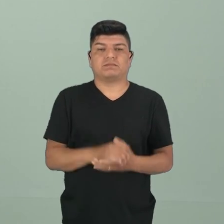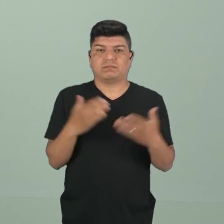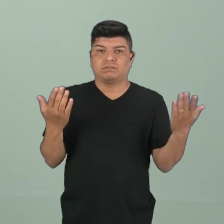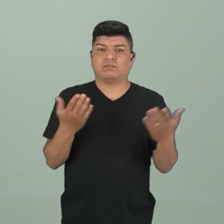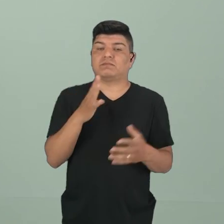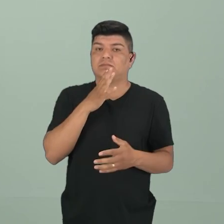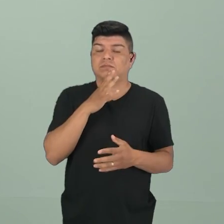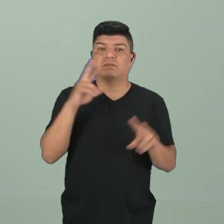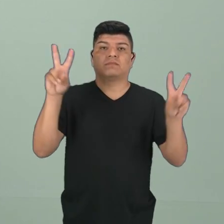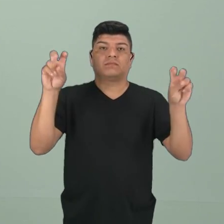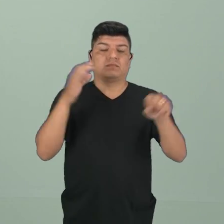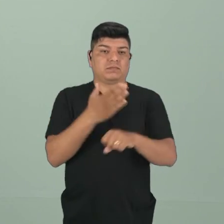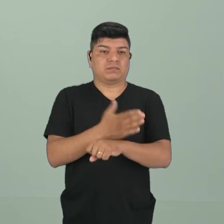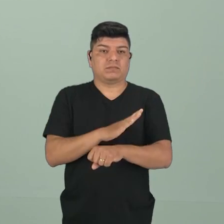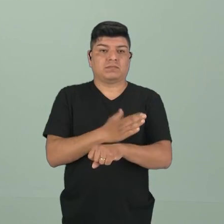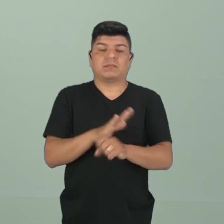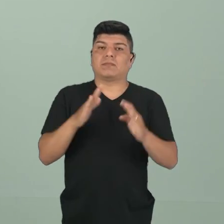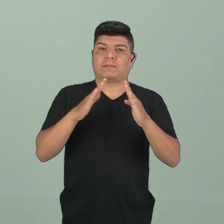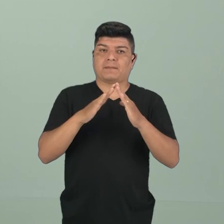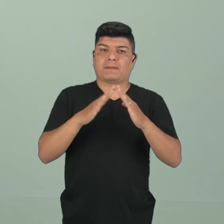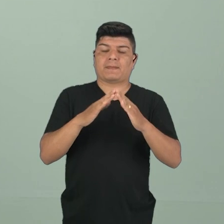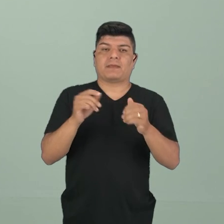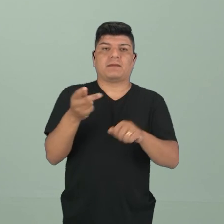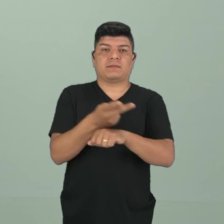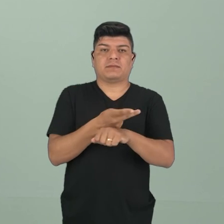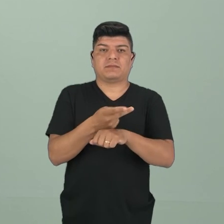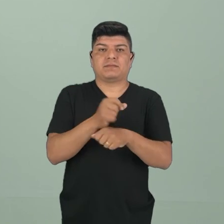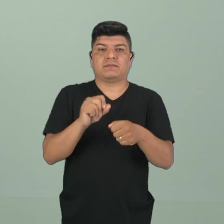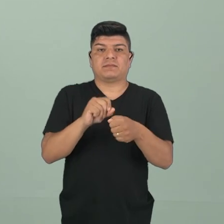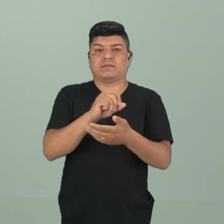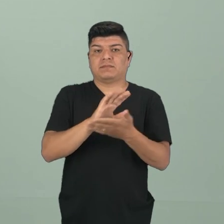tema, treine em sua casa, procure realizar as